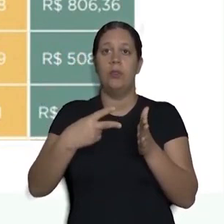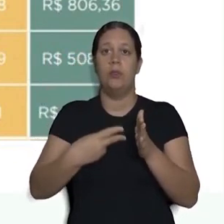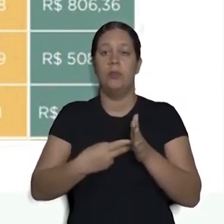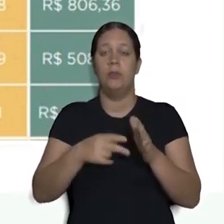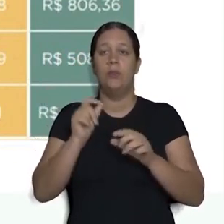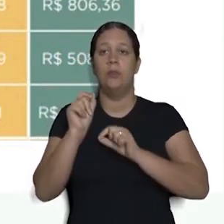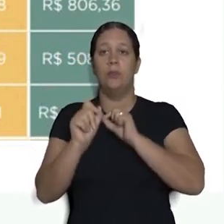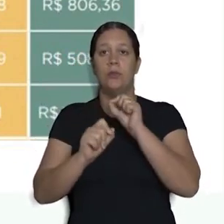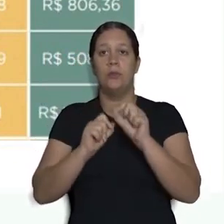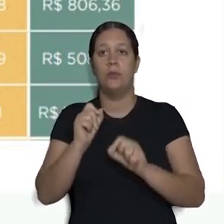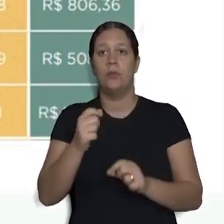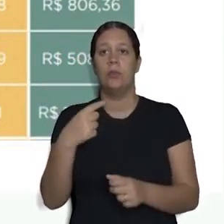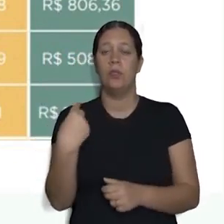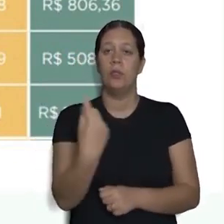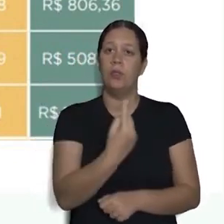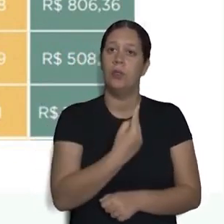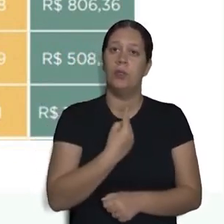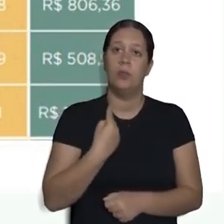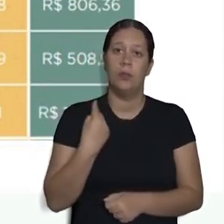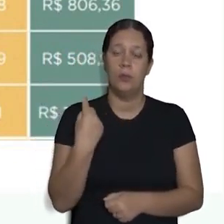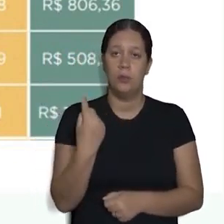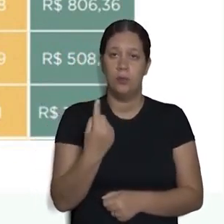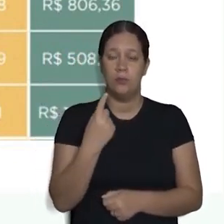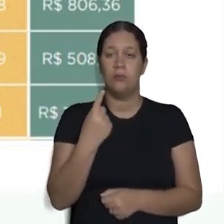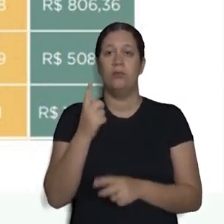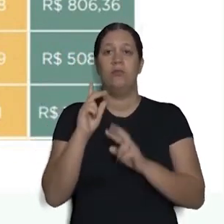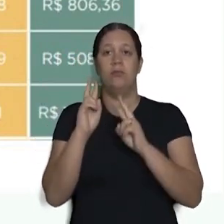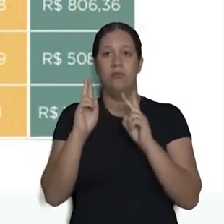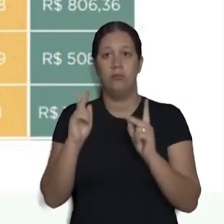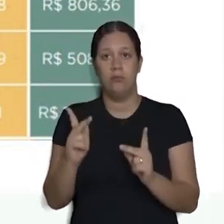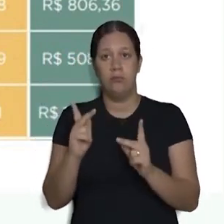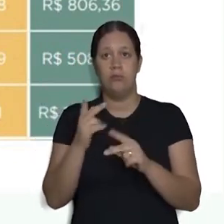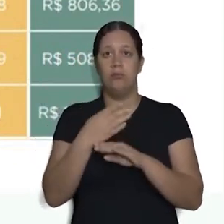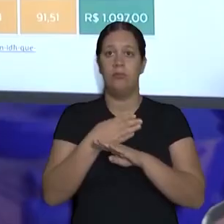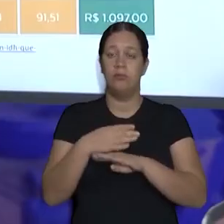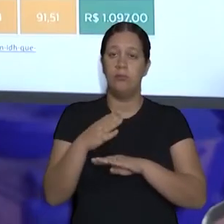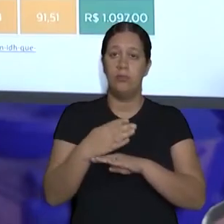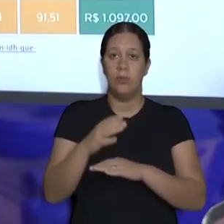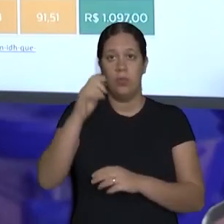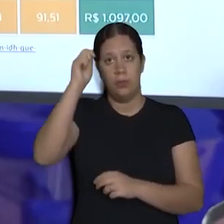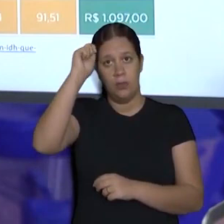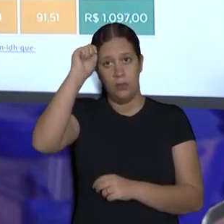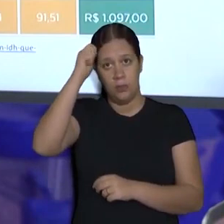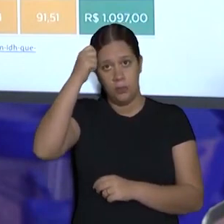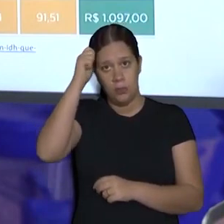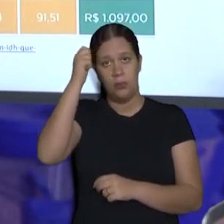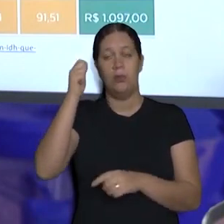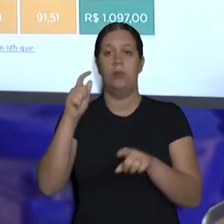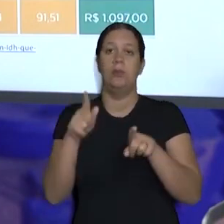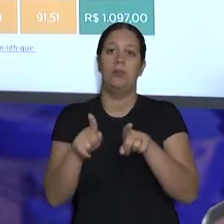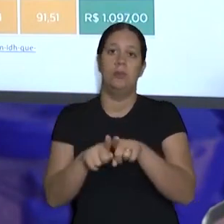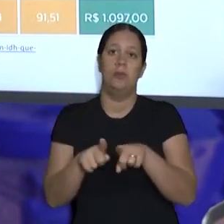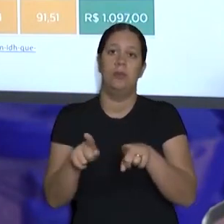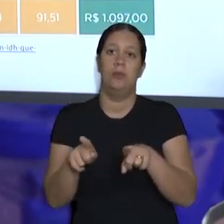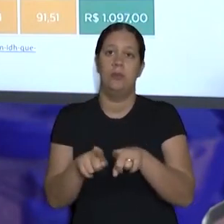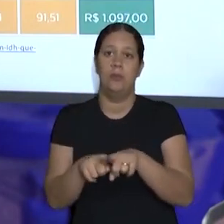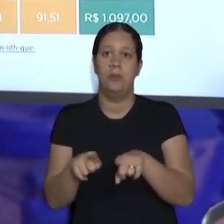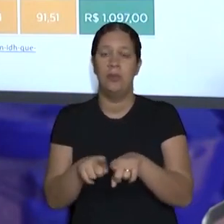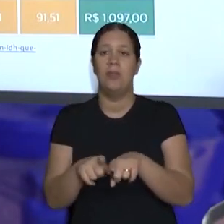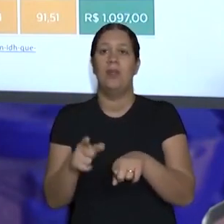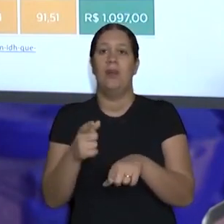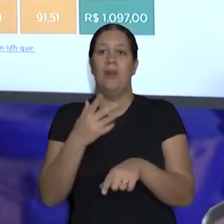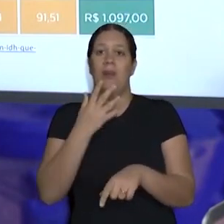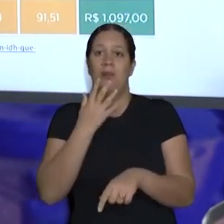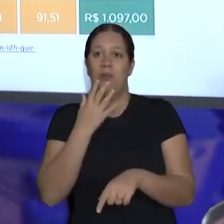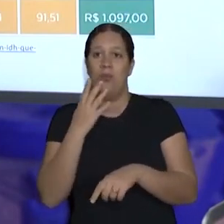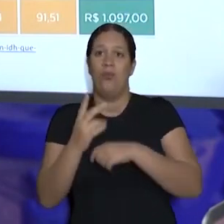quê? Que nós vemos essa disparidade entre brancos e negros por conta da questão